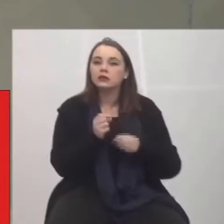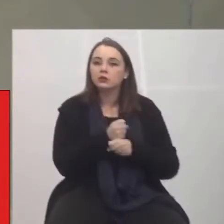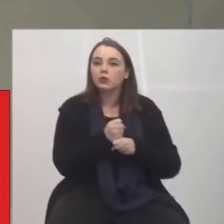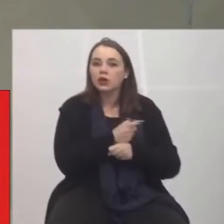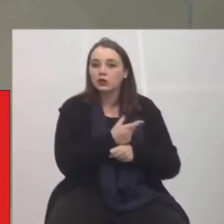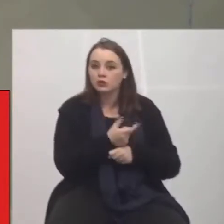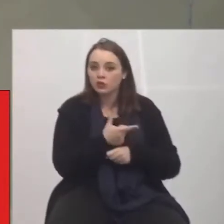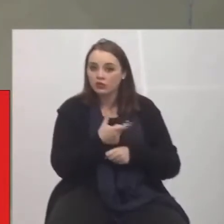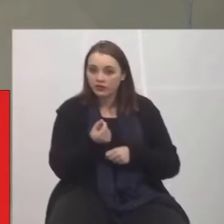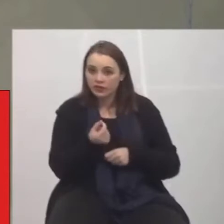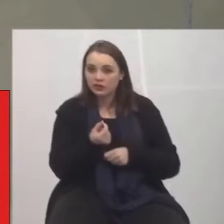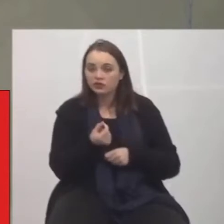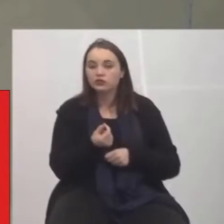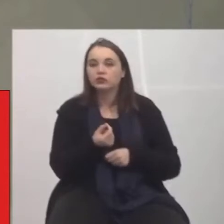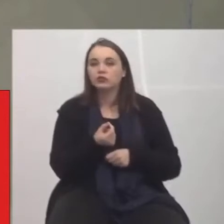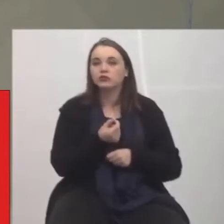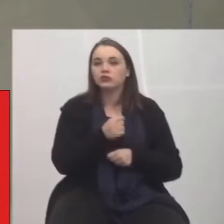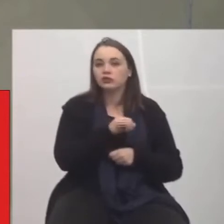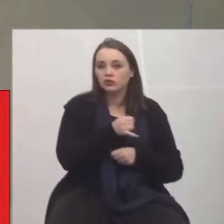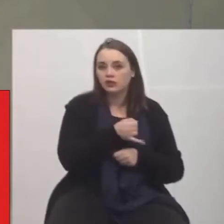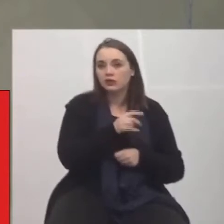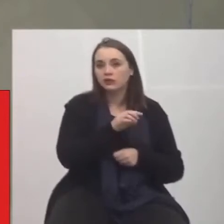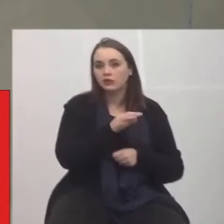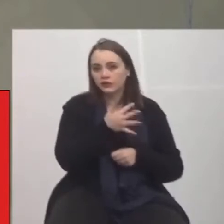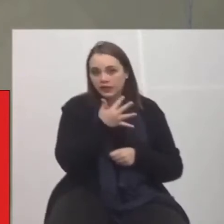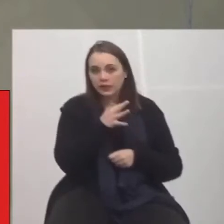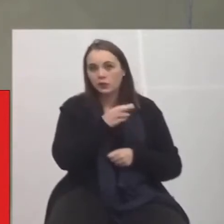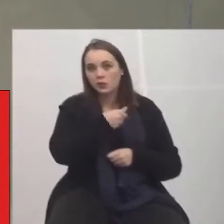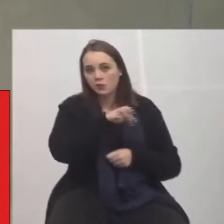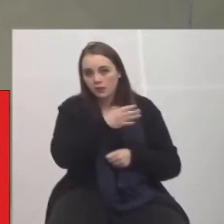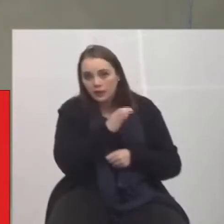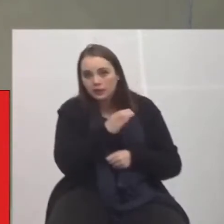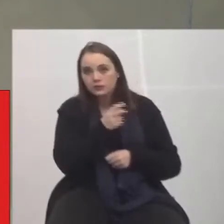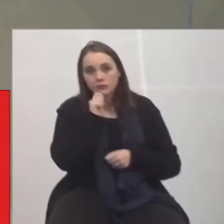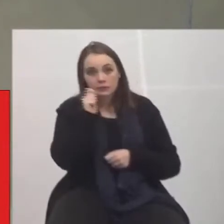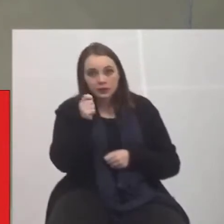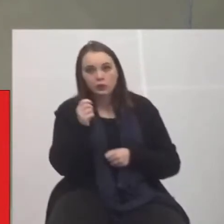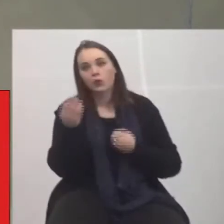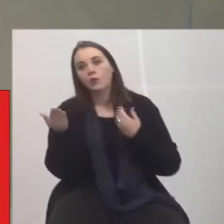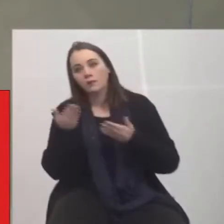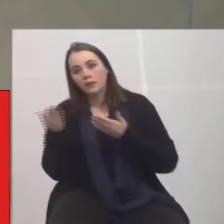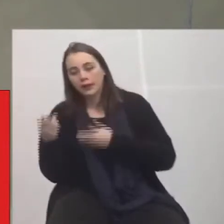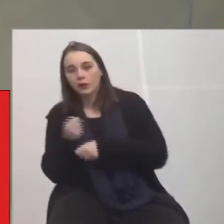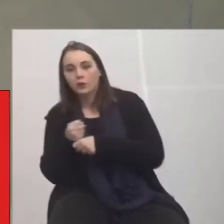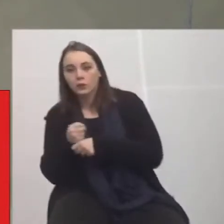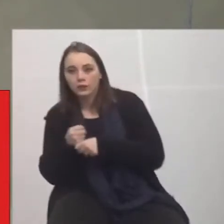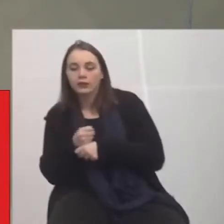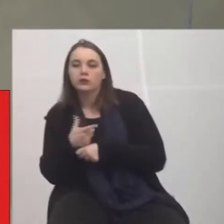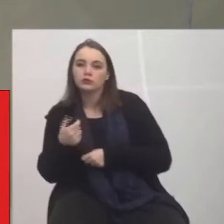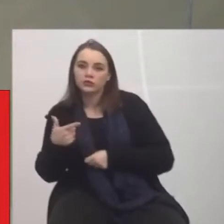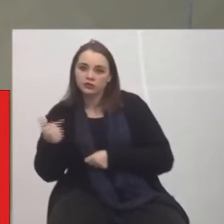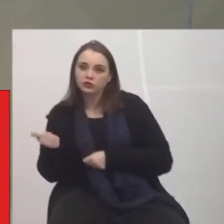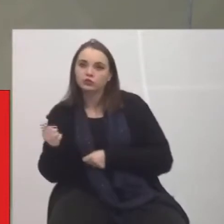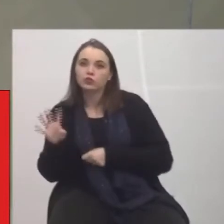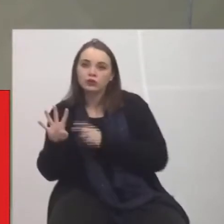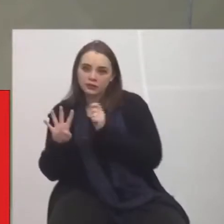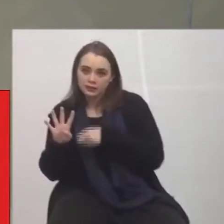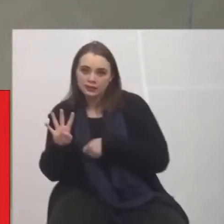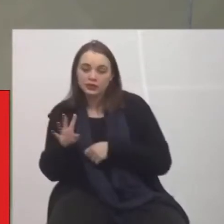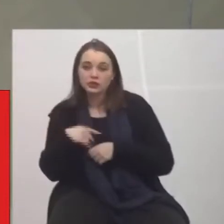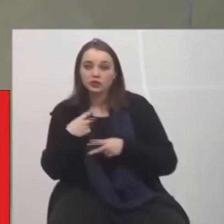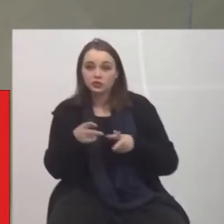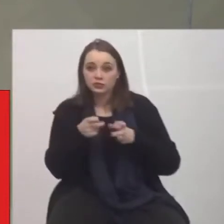2020, os 4 primeiros meses de 2020, com os 4 primeiros meses de 2021. A gente vê que o absenteísmo, ele